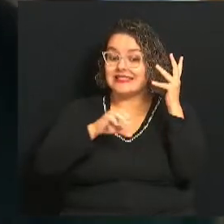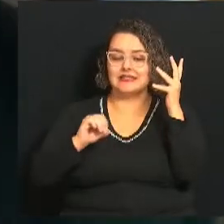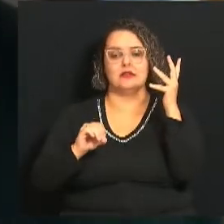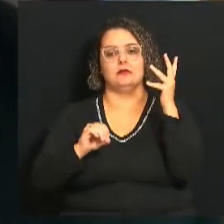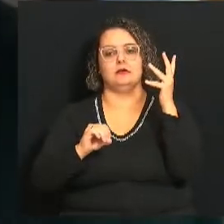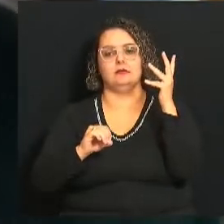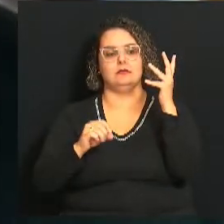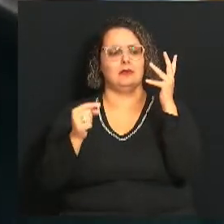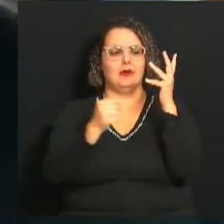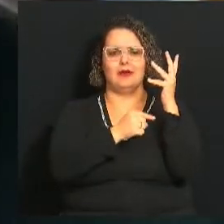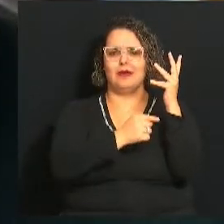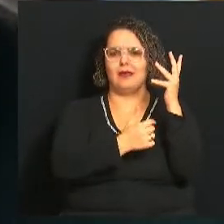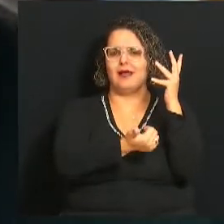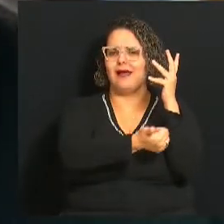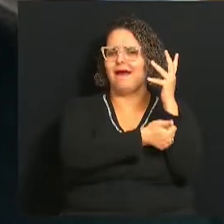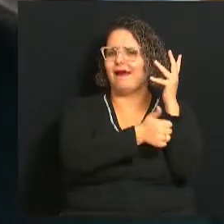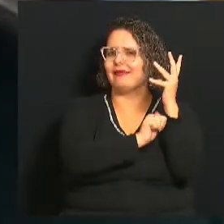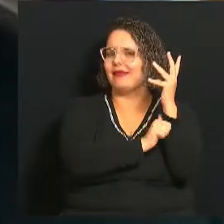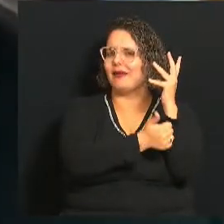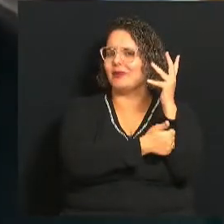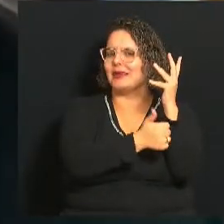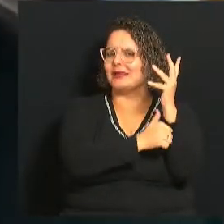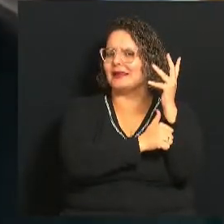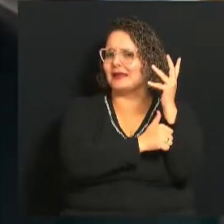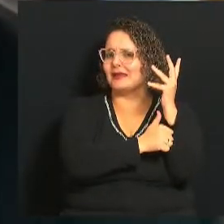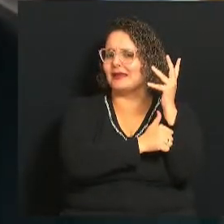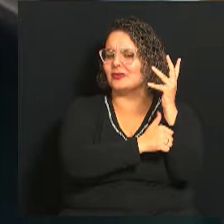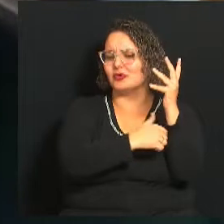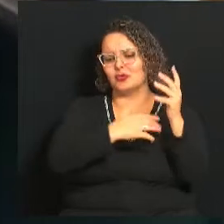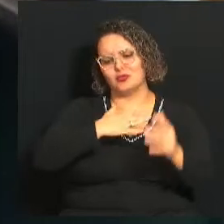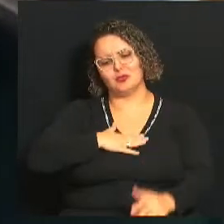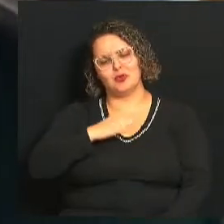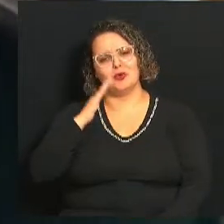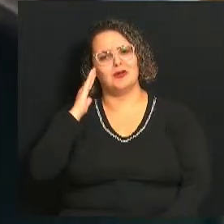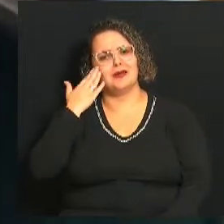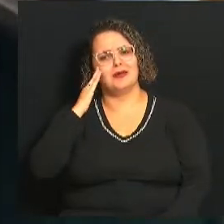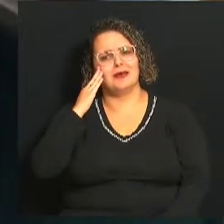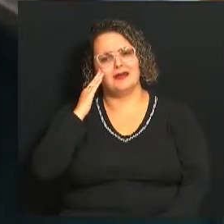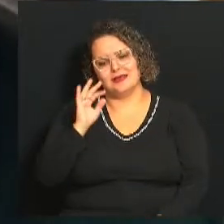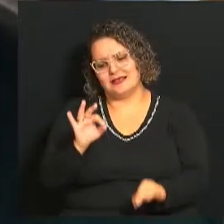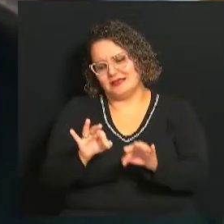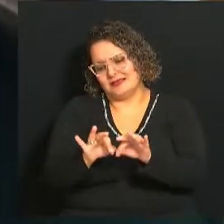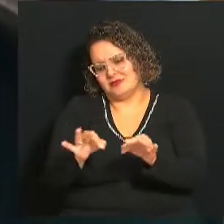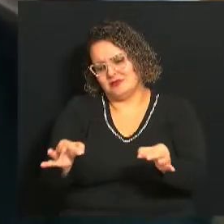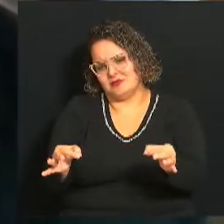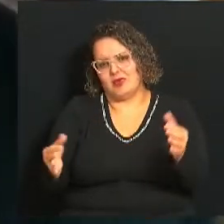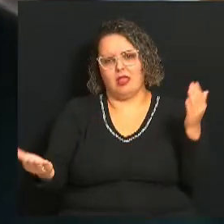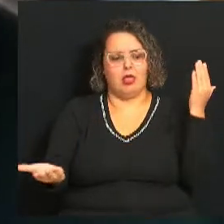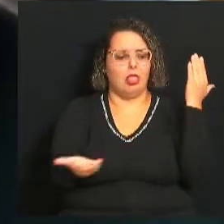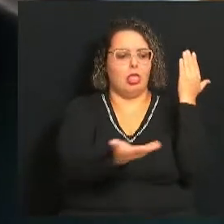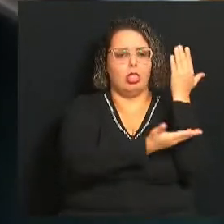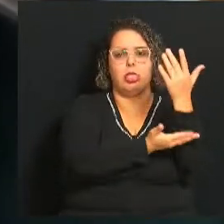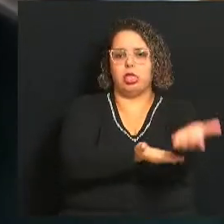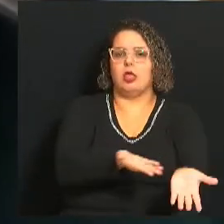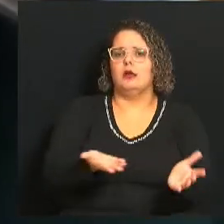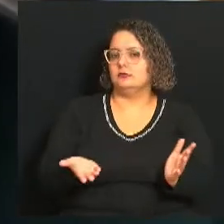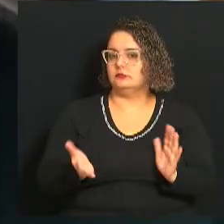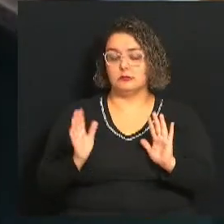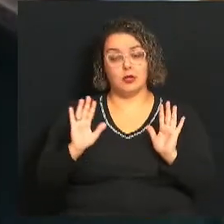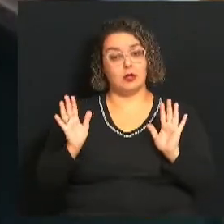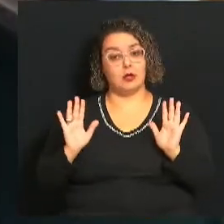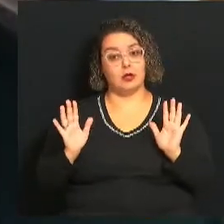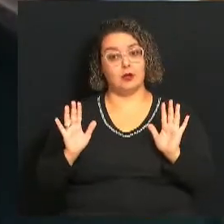inadequado não deve, no meu entendimento, simplesmente ser suprimido. Tem que existir aí